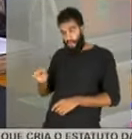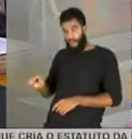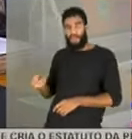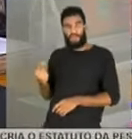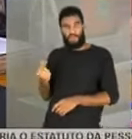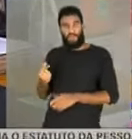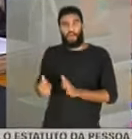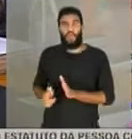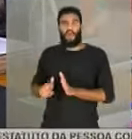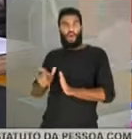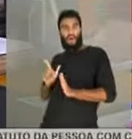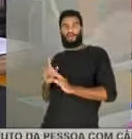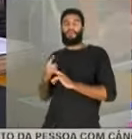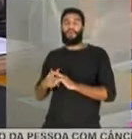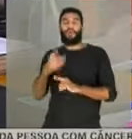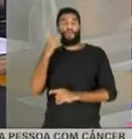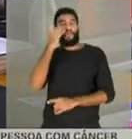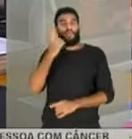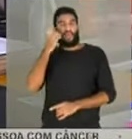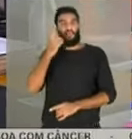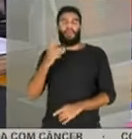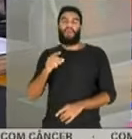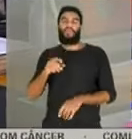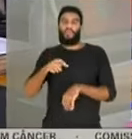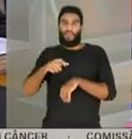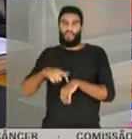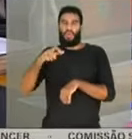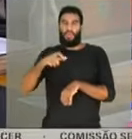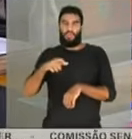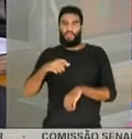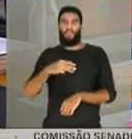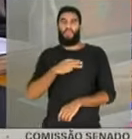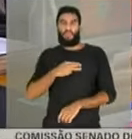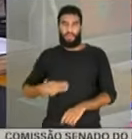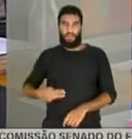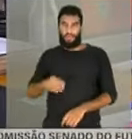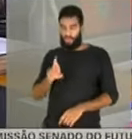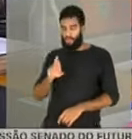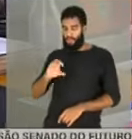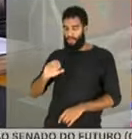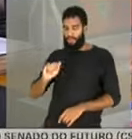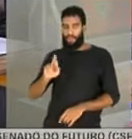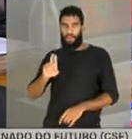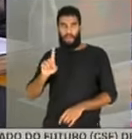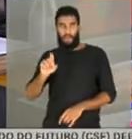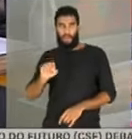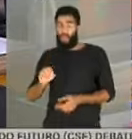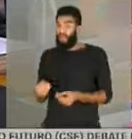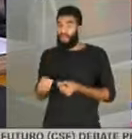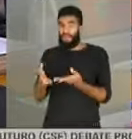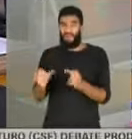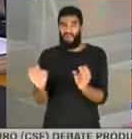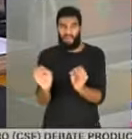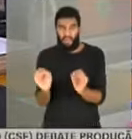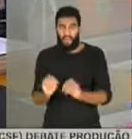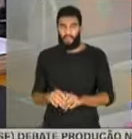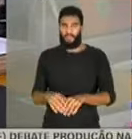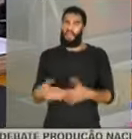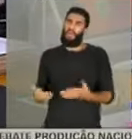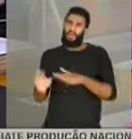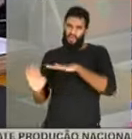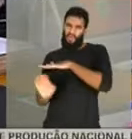por ordem do deputado que era ministro na época, Ricardo Barros, e não entregou. Então, para uma